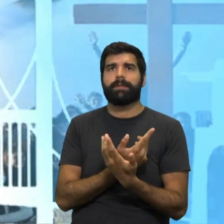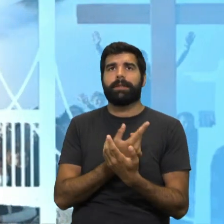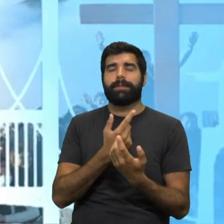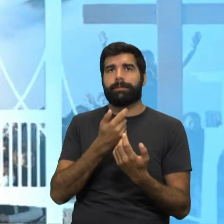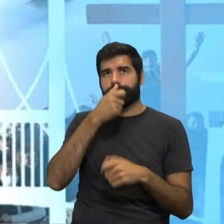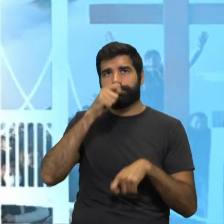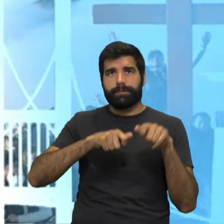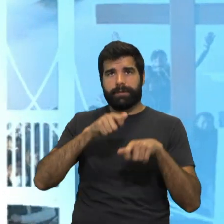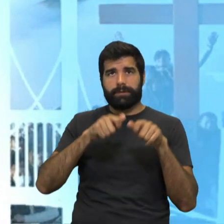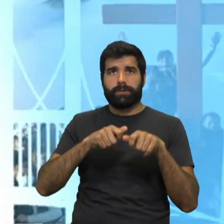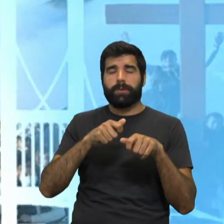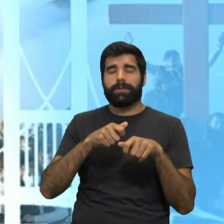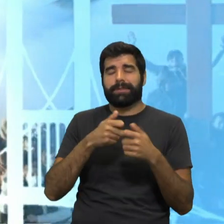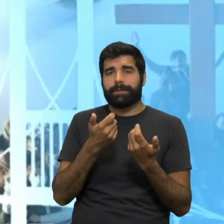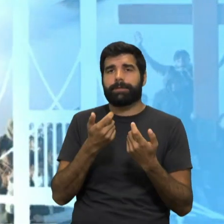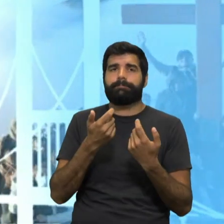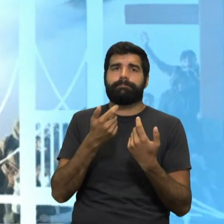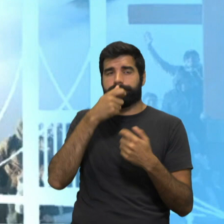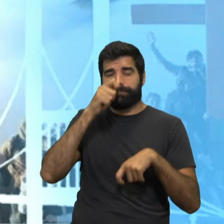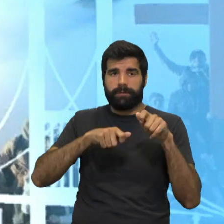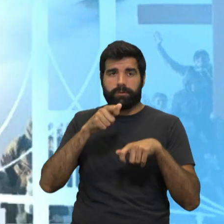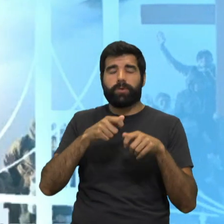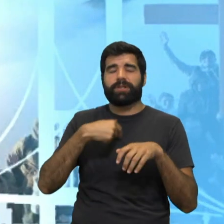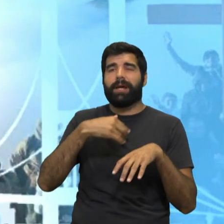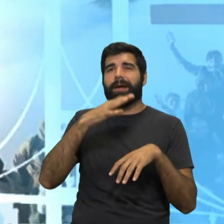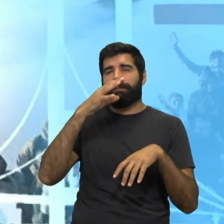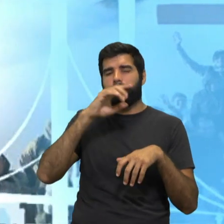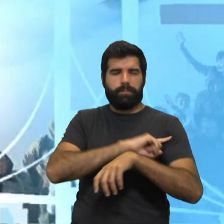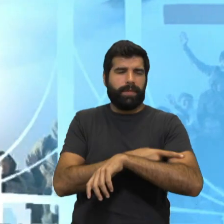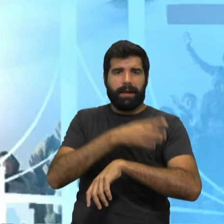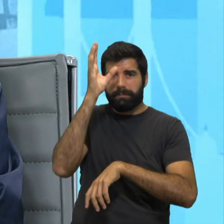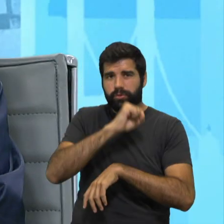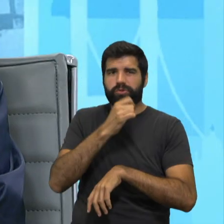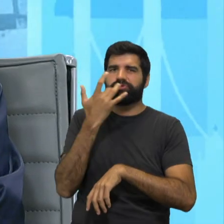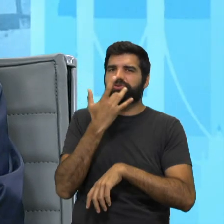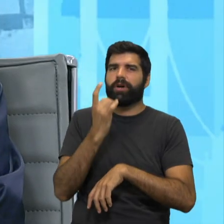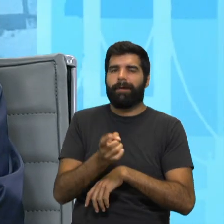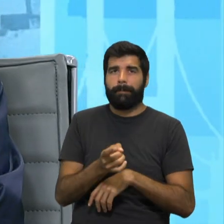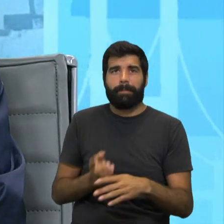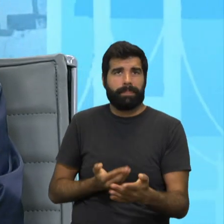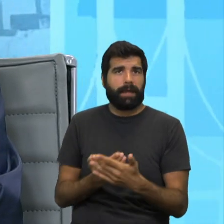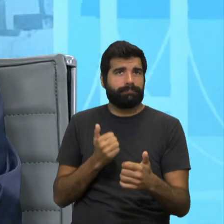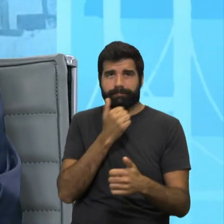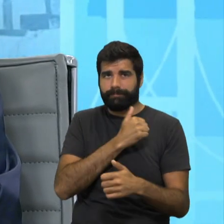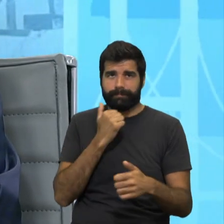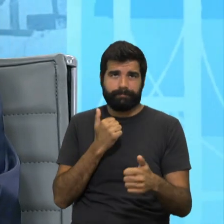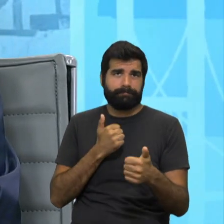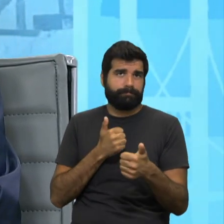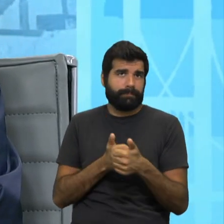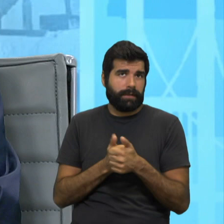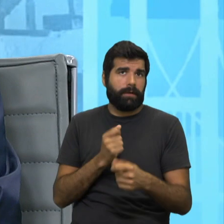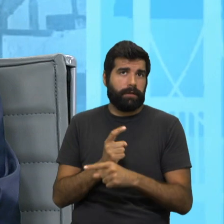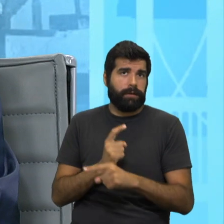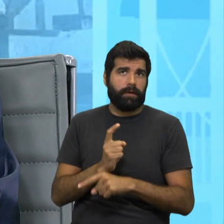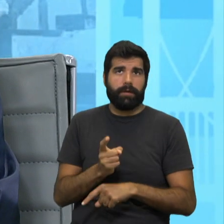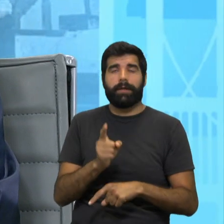Está, de facto, aqui um abuso de poder que está a fazer com que a perseguição permaneça. Sim, e nós temos os exemplos que damos é da